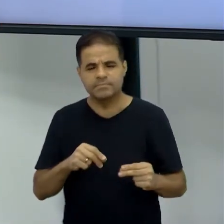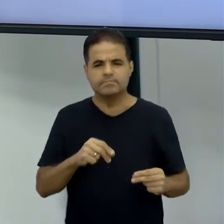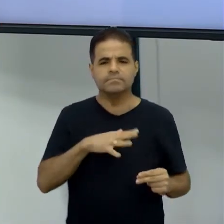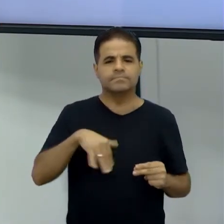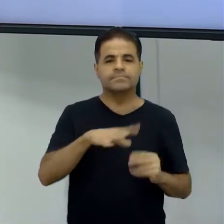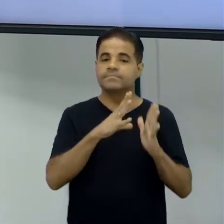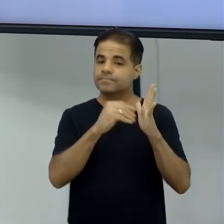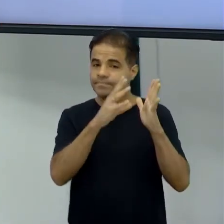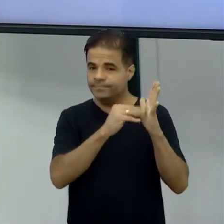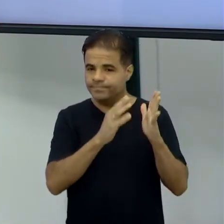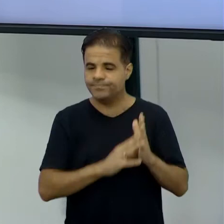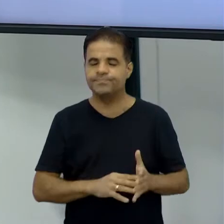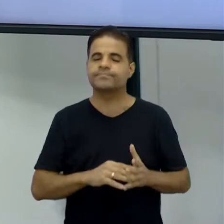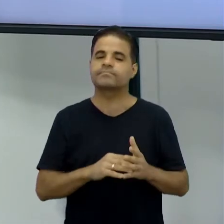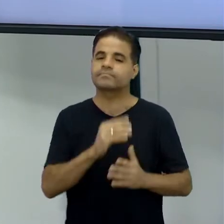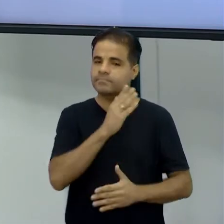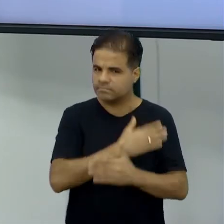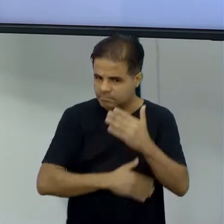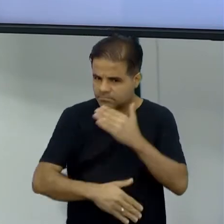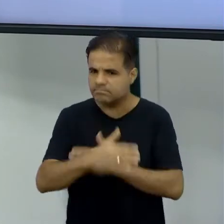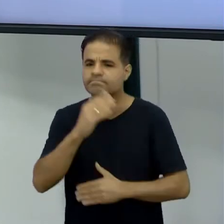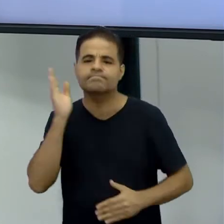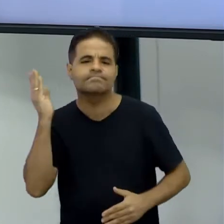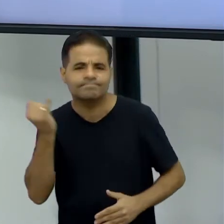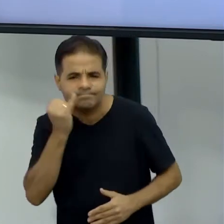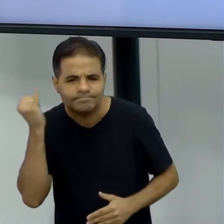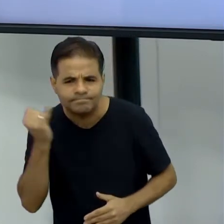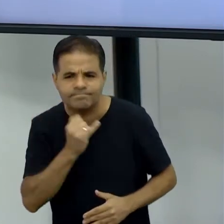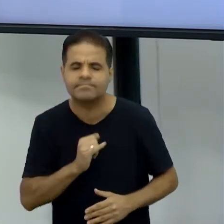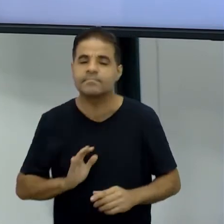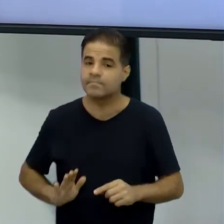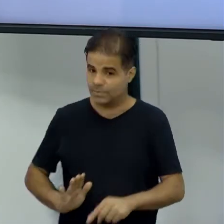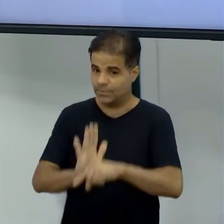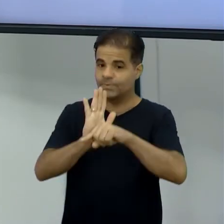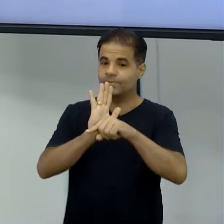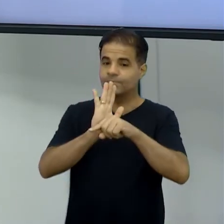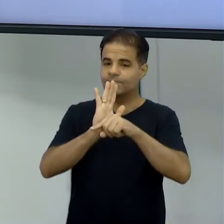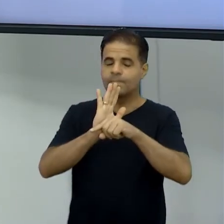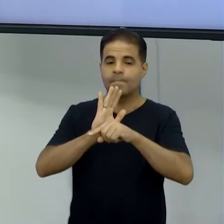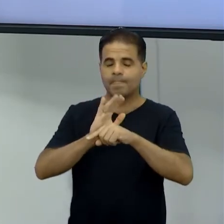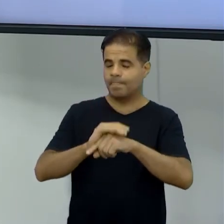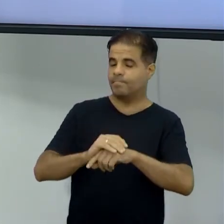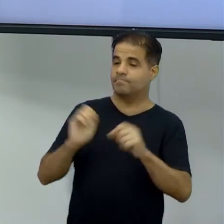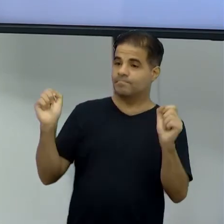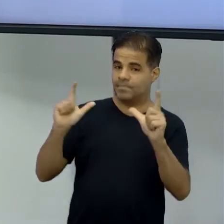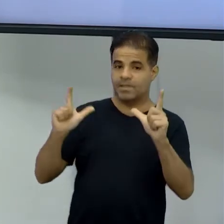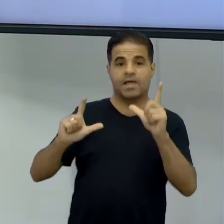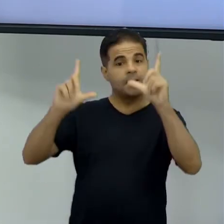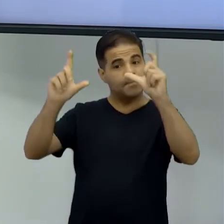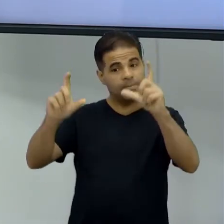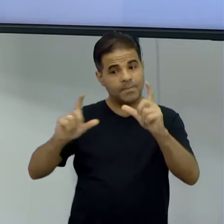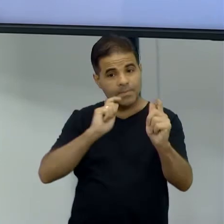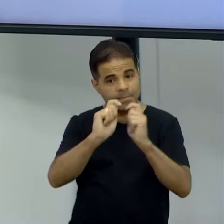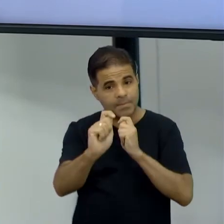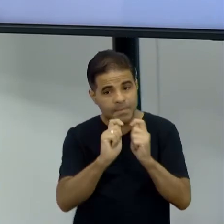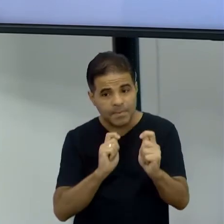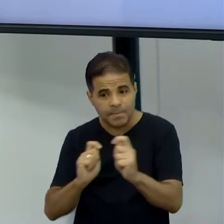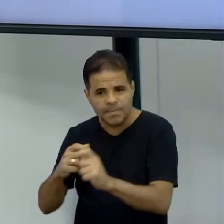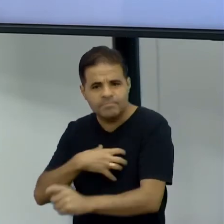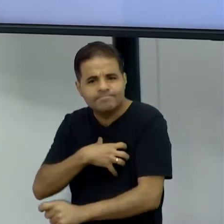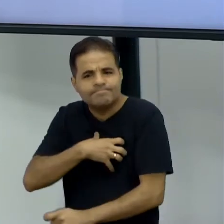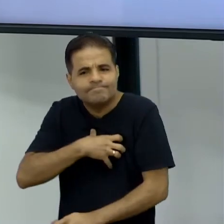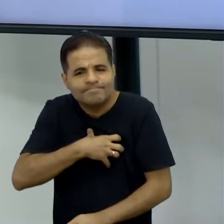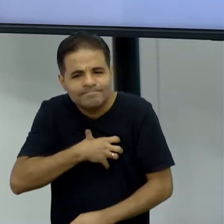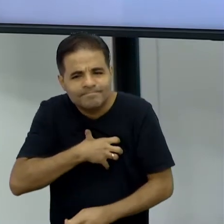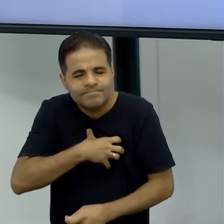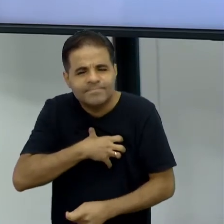a modalidade paralímpica também ela é importante. Né? E aí essa questão deles fazerem as fotos reportagens, eu me senti também